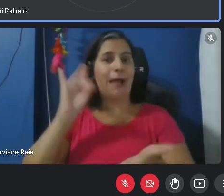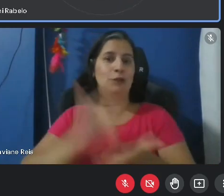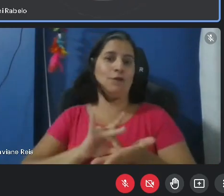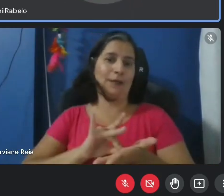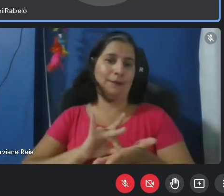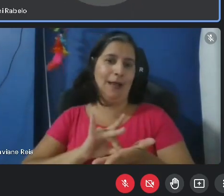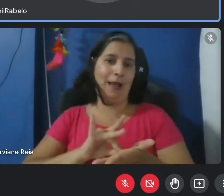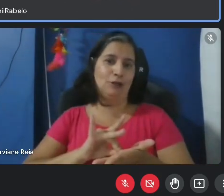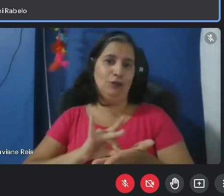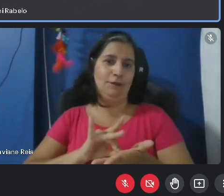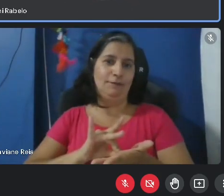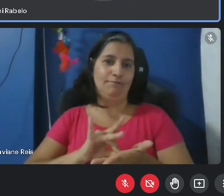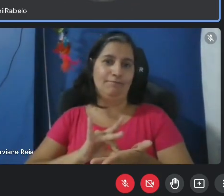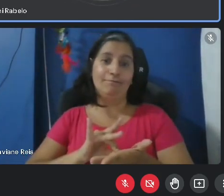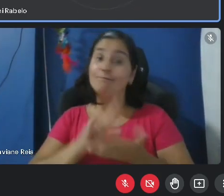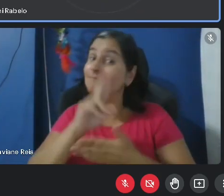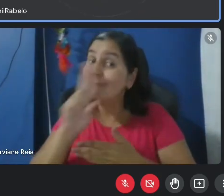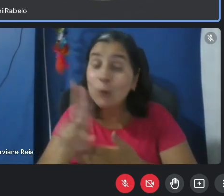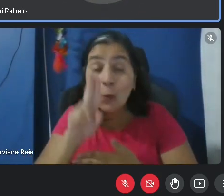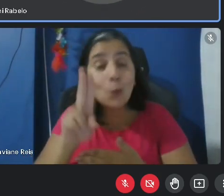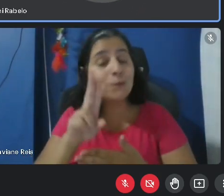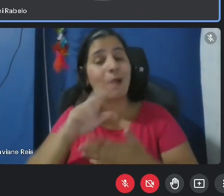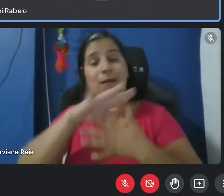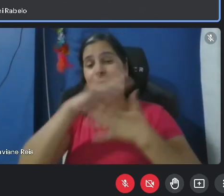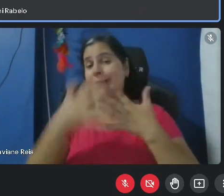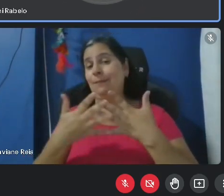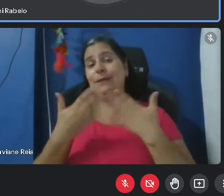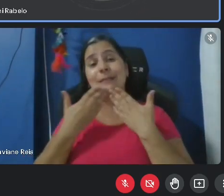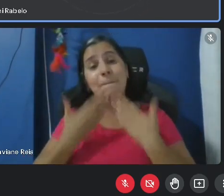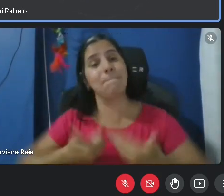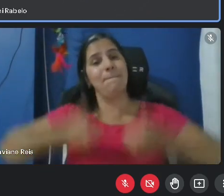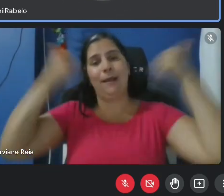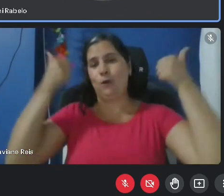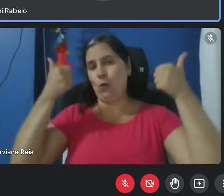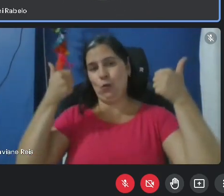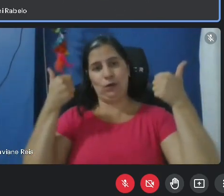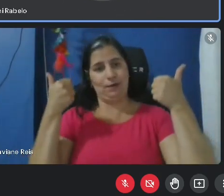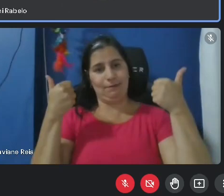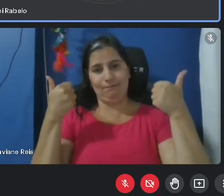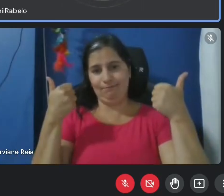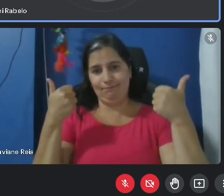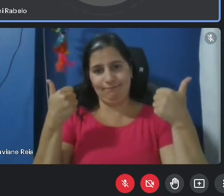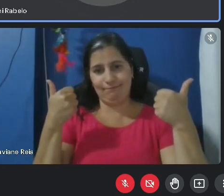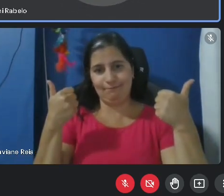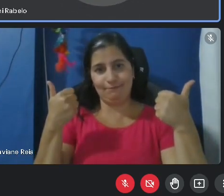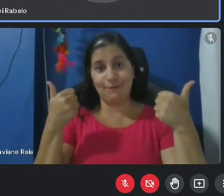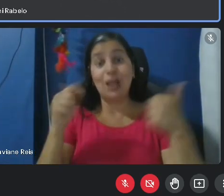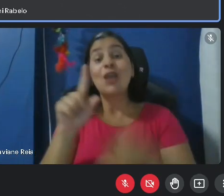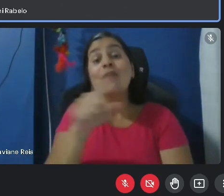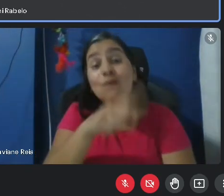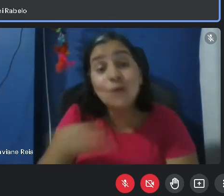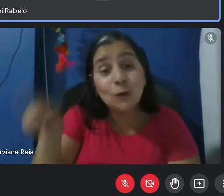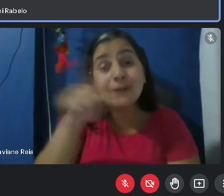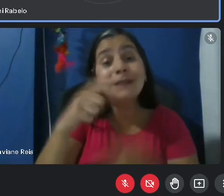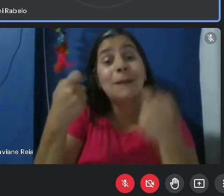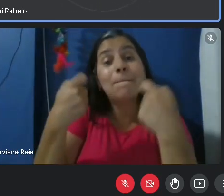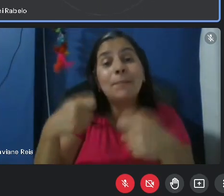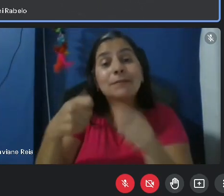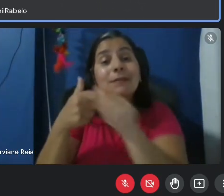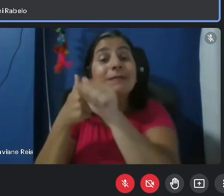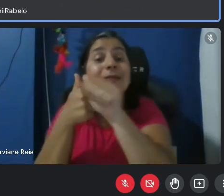Mas se alguém quer trabalhar de verdade com o surdo, precisa melhorar a língua de